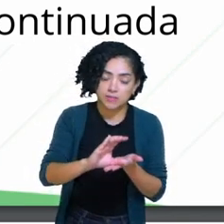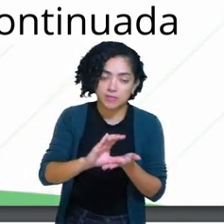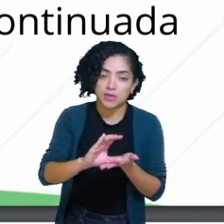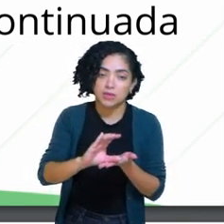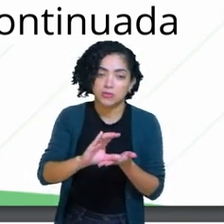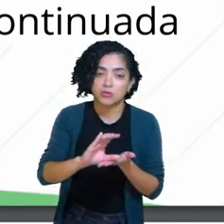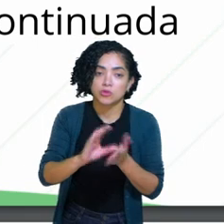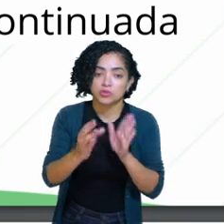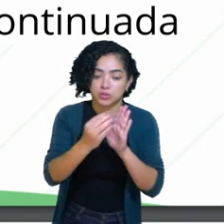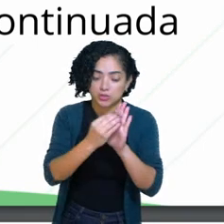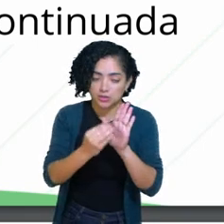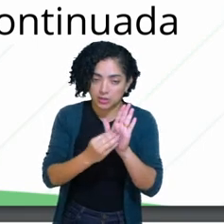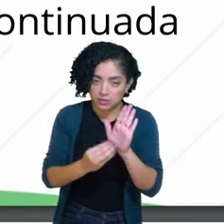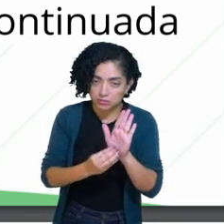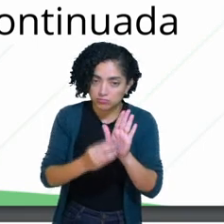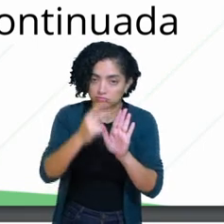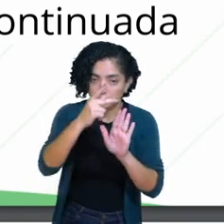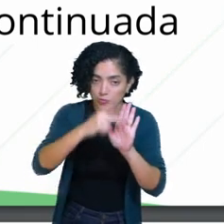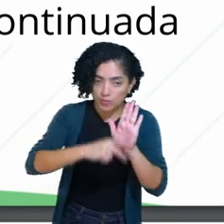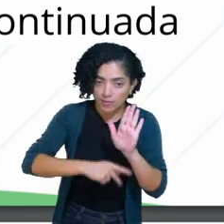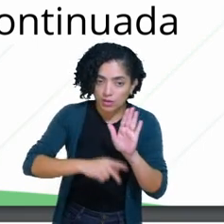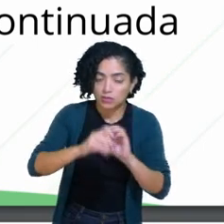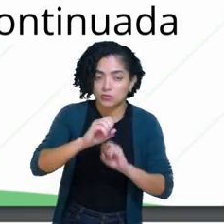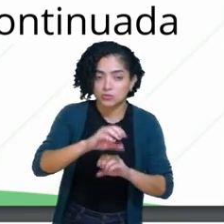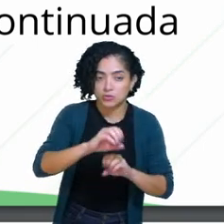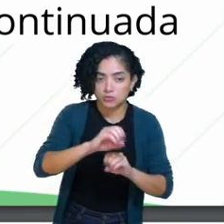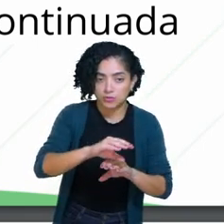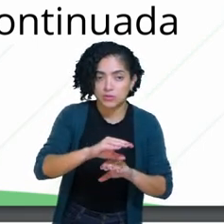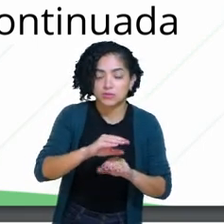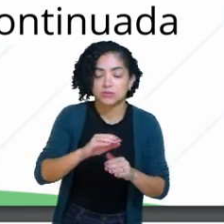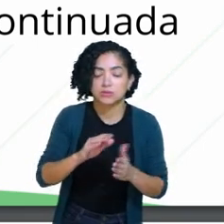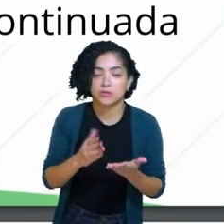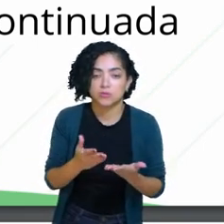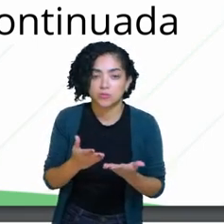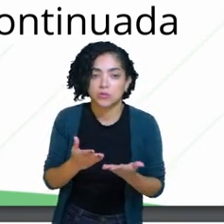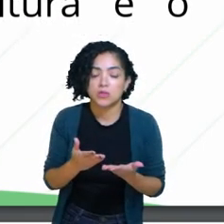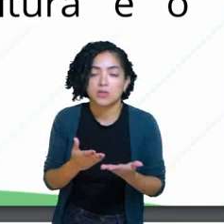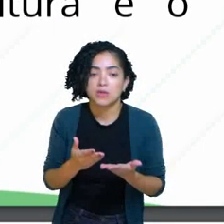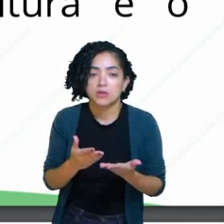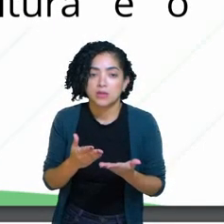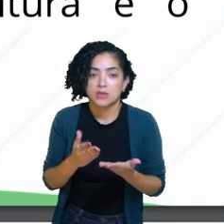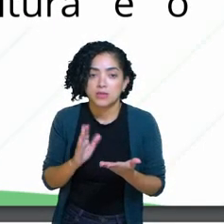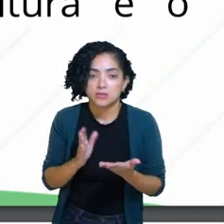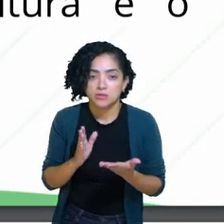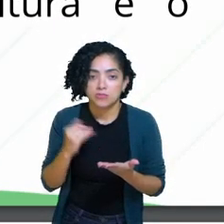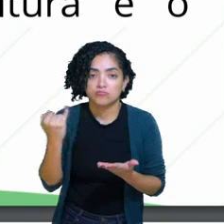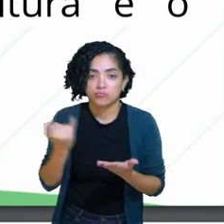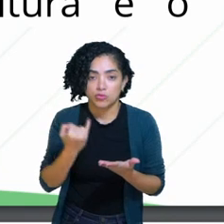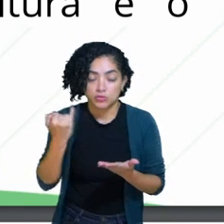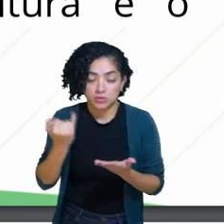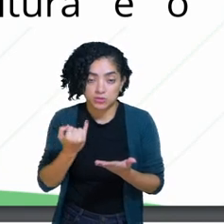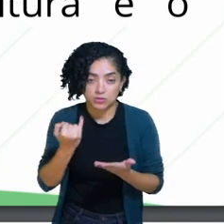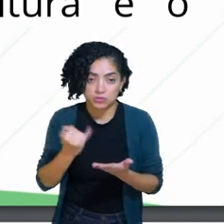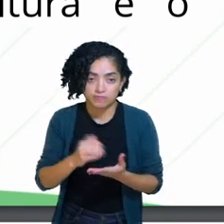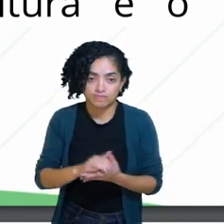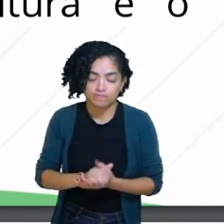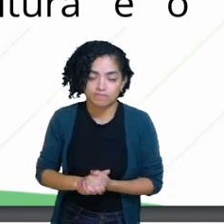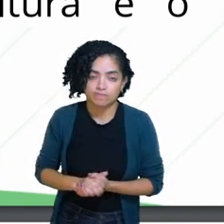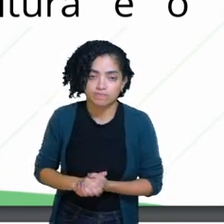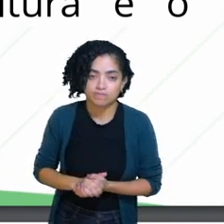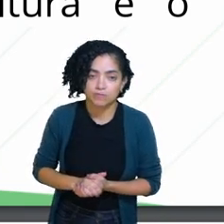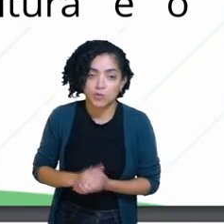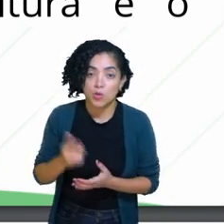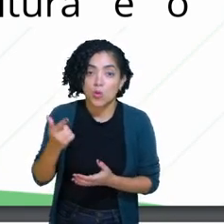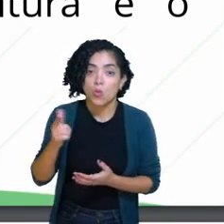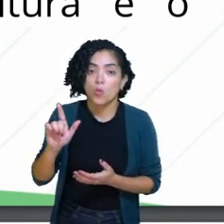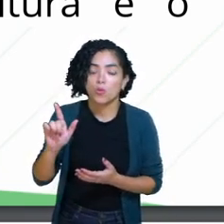nacional plano Estadual de Educação então Eh esse é um um elemento que é é indispensável obviamente um outro